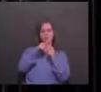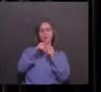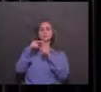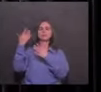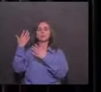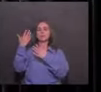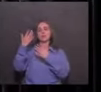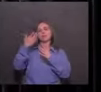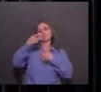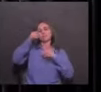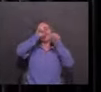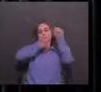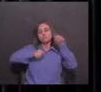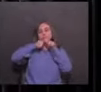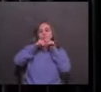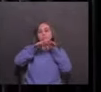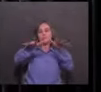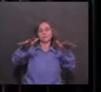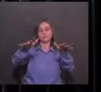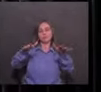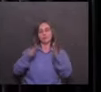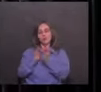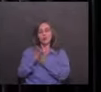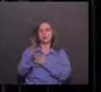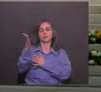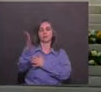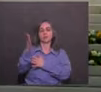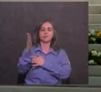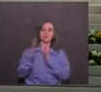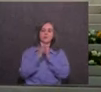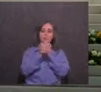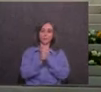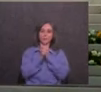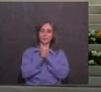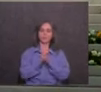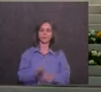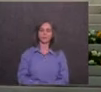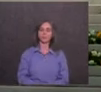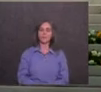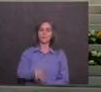recibieron y den fruto que permanezca, oremos.